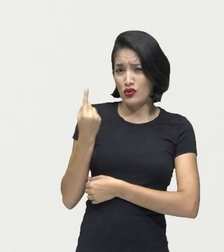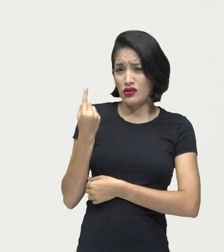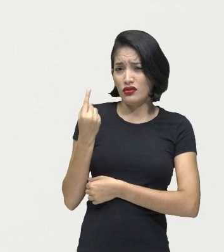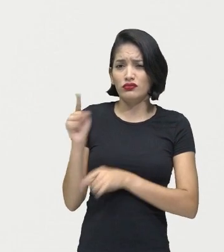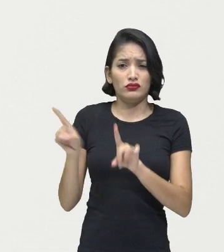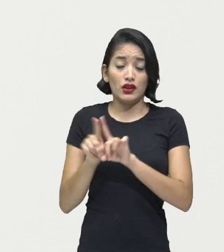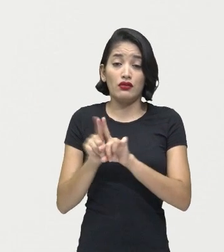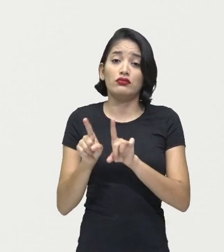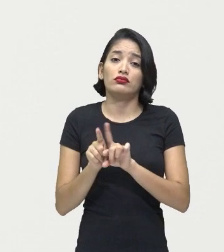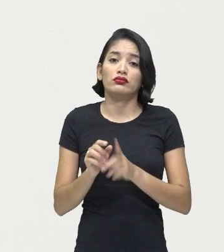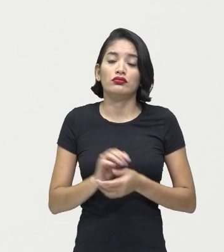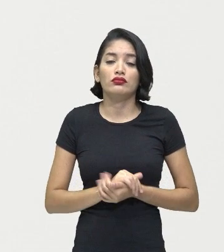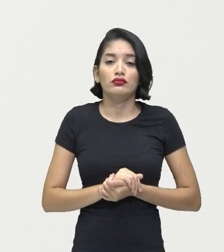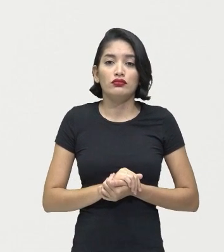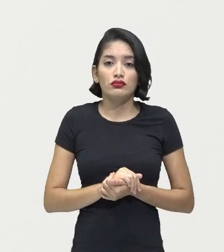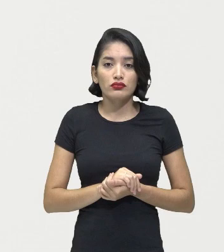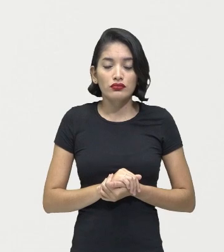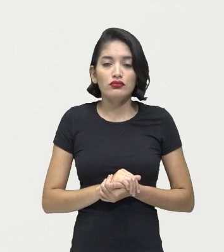de mais também.